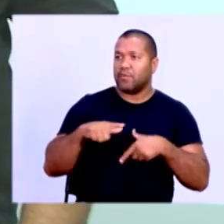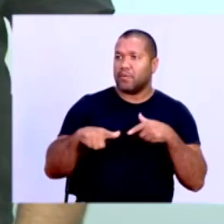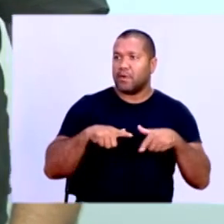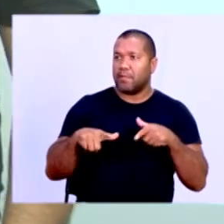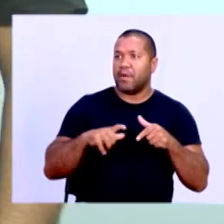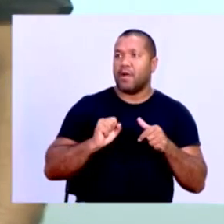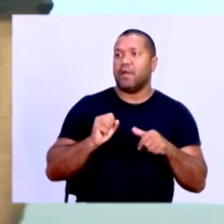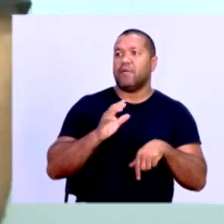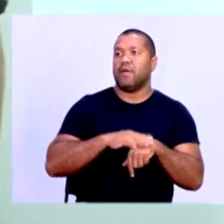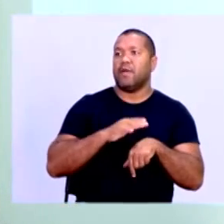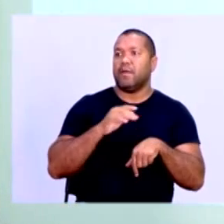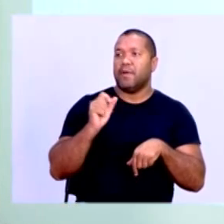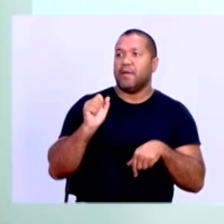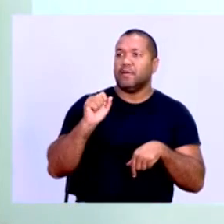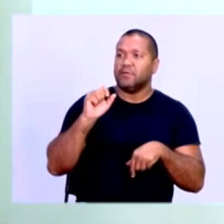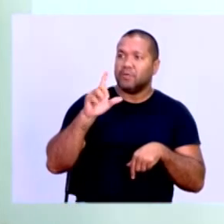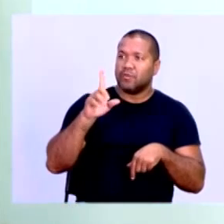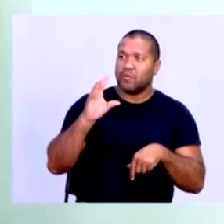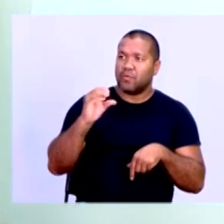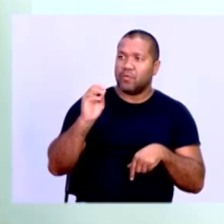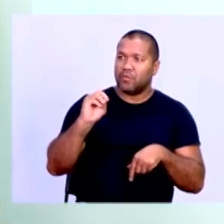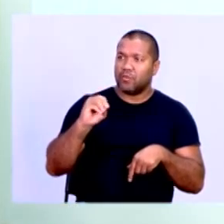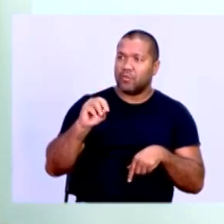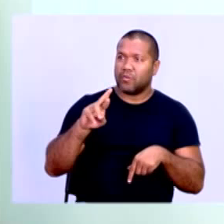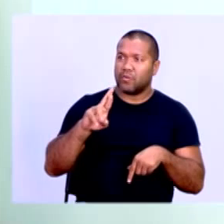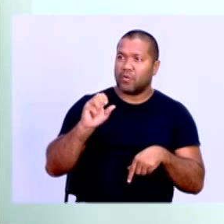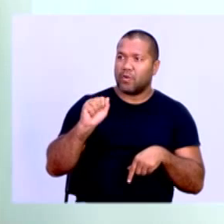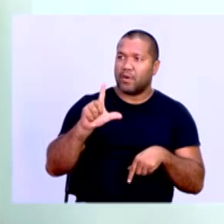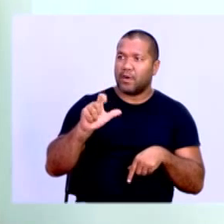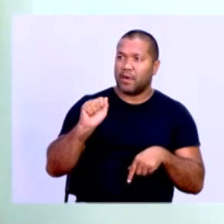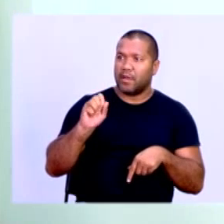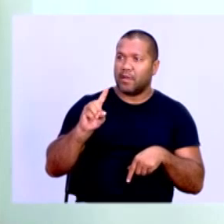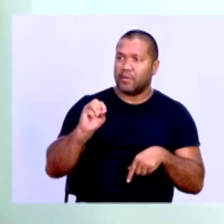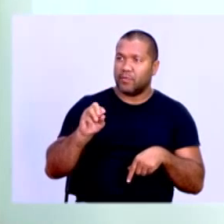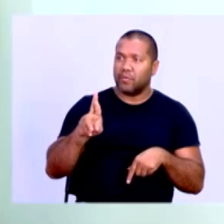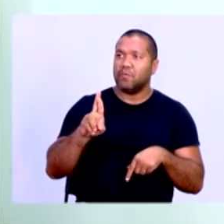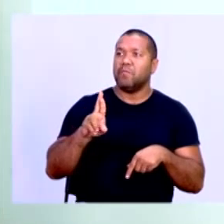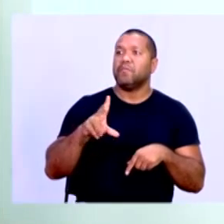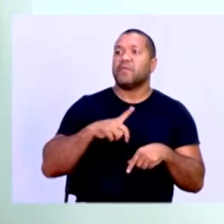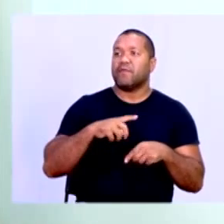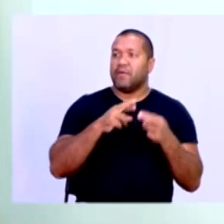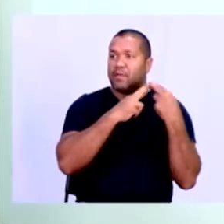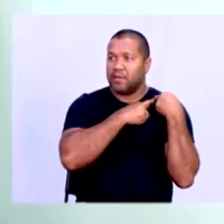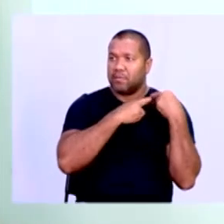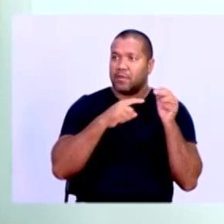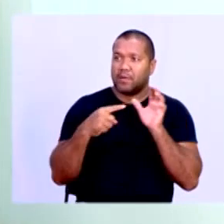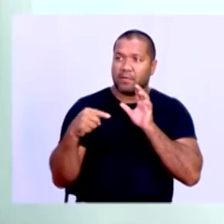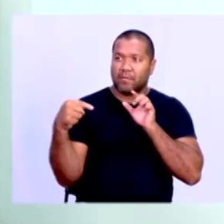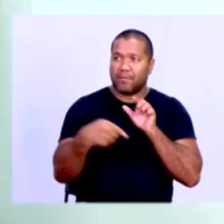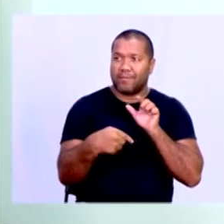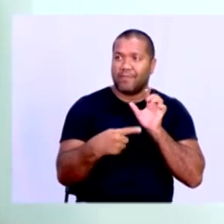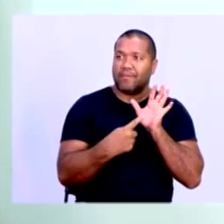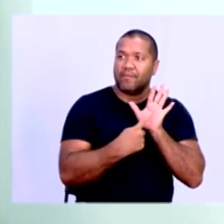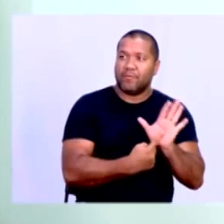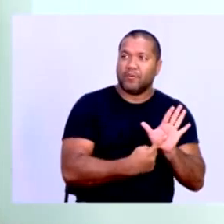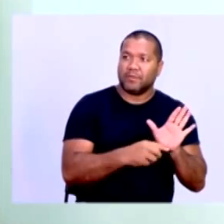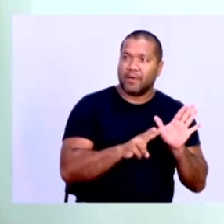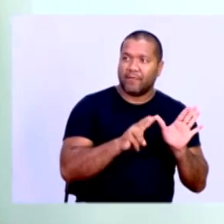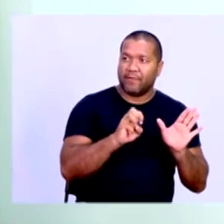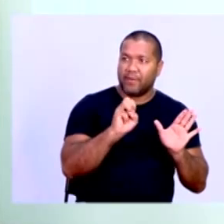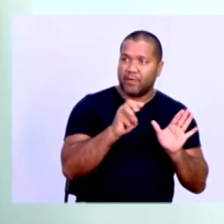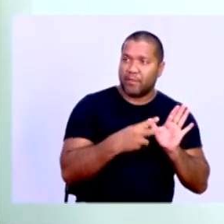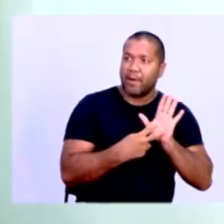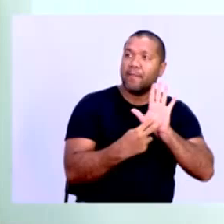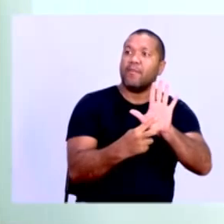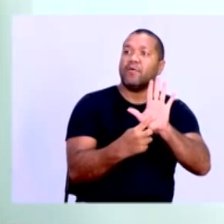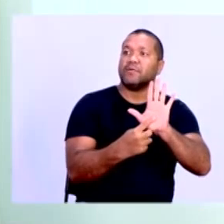controlador. O controlador é que vai ser o responsável por fazer com que a view renderize tanto sem dados